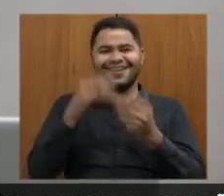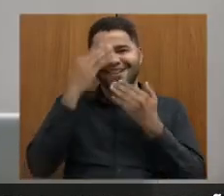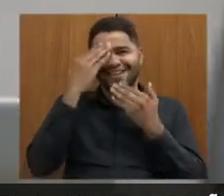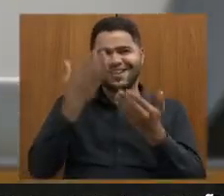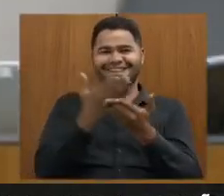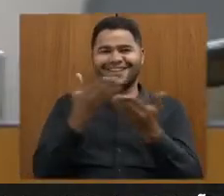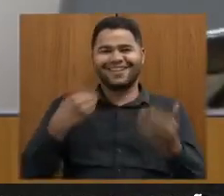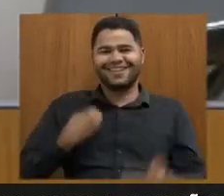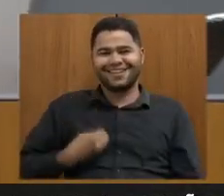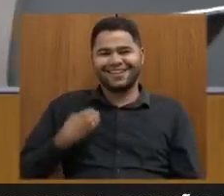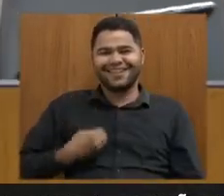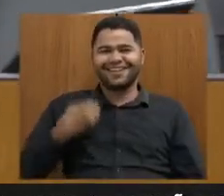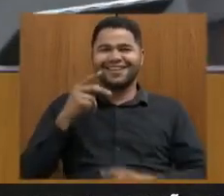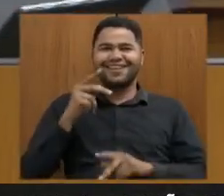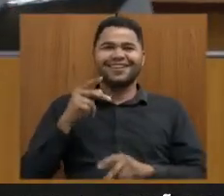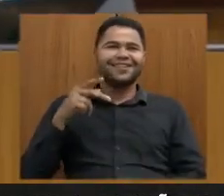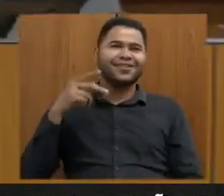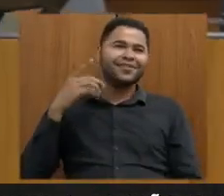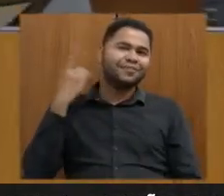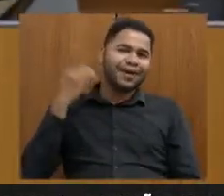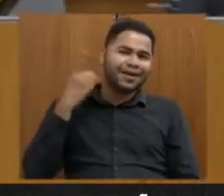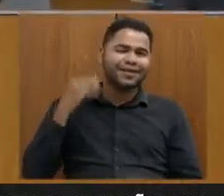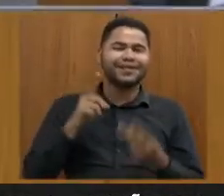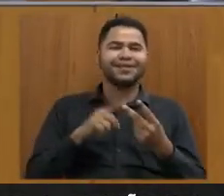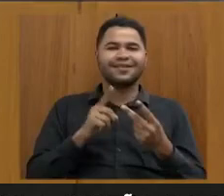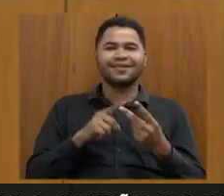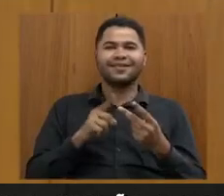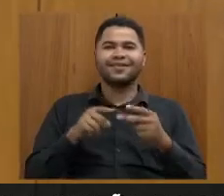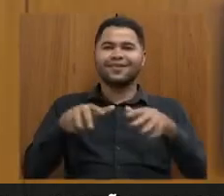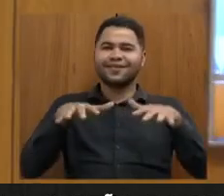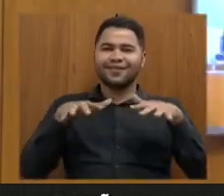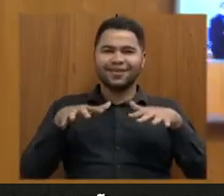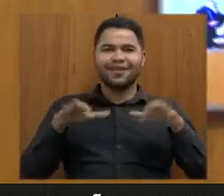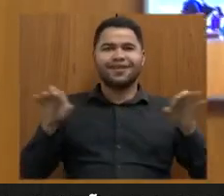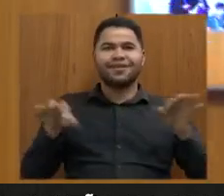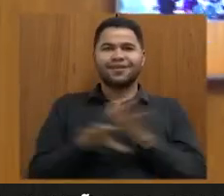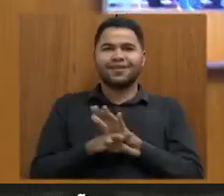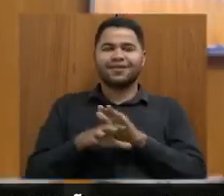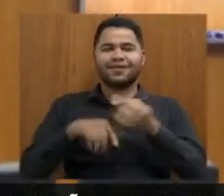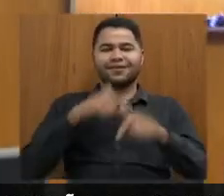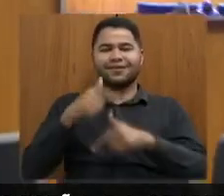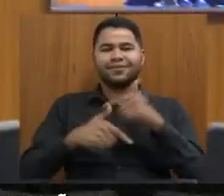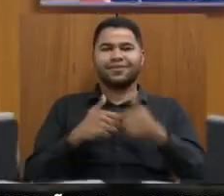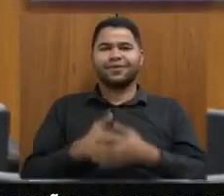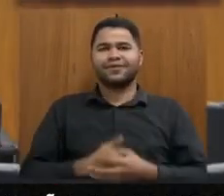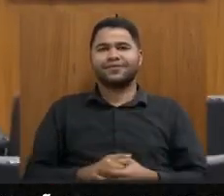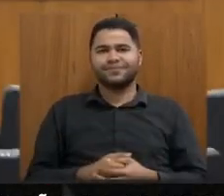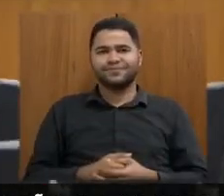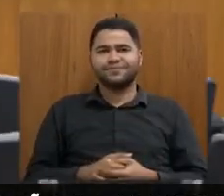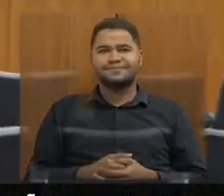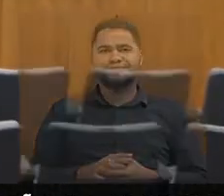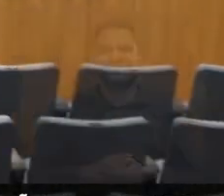a presença parlamentares dos convidados determina a lavratura da ata e encerra os trabalhos